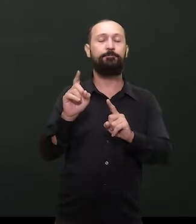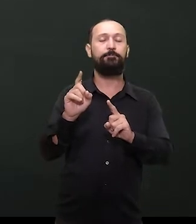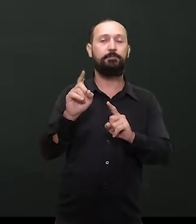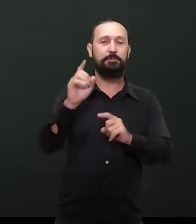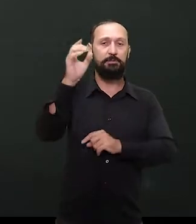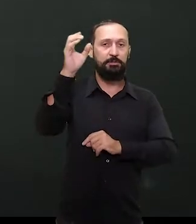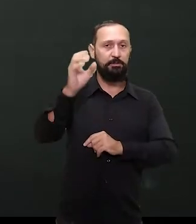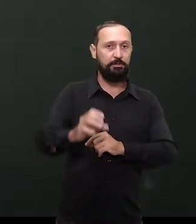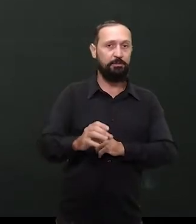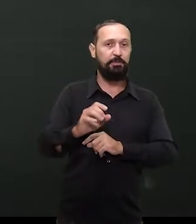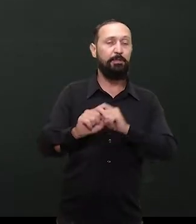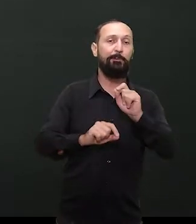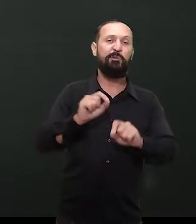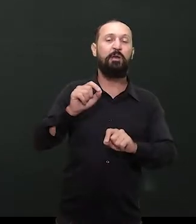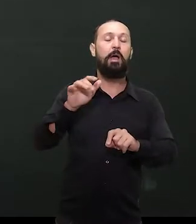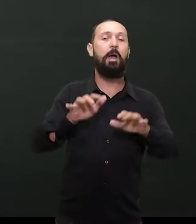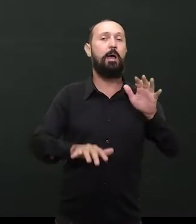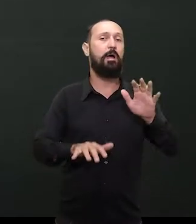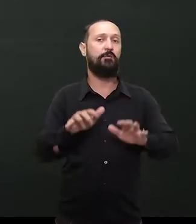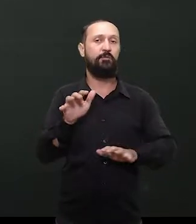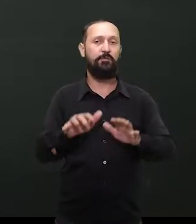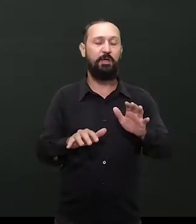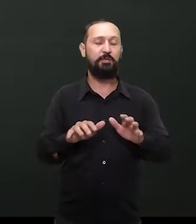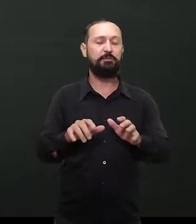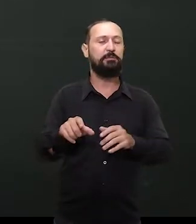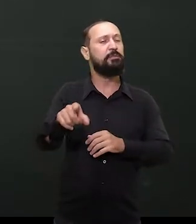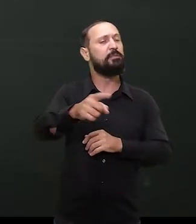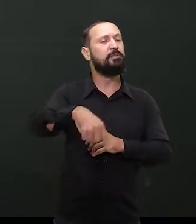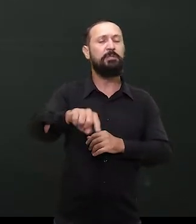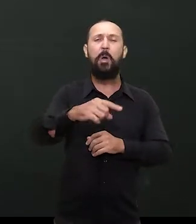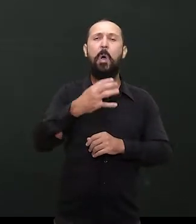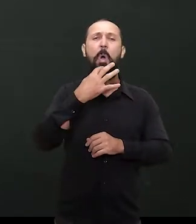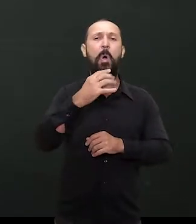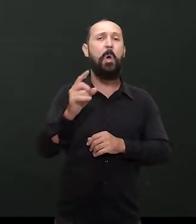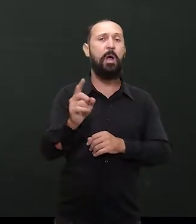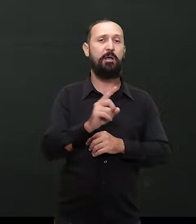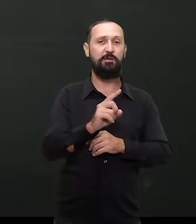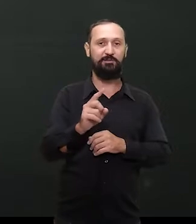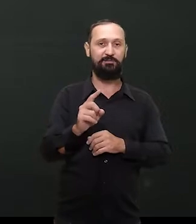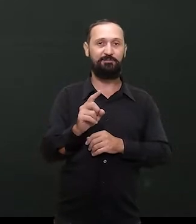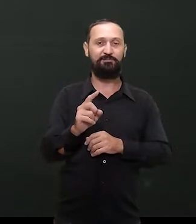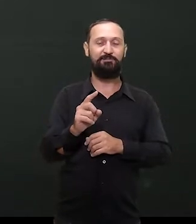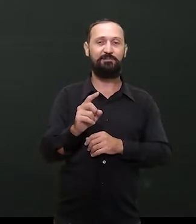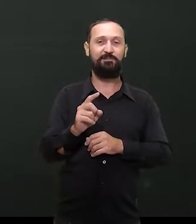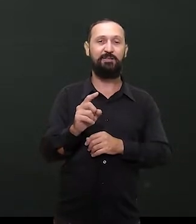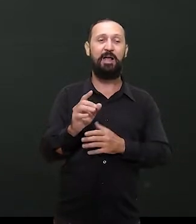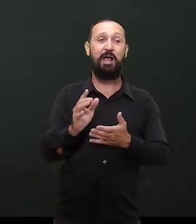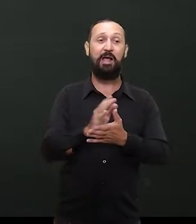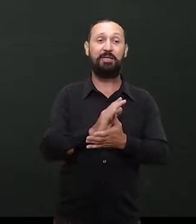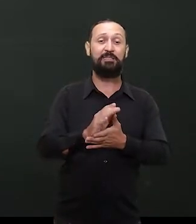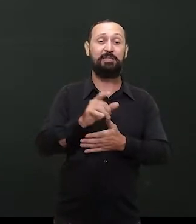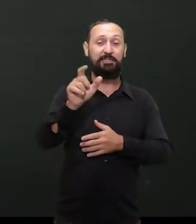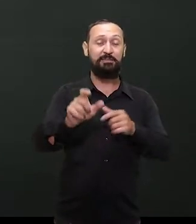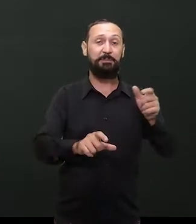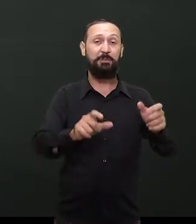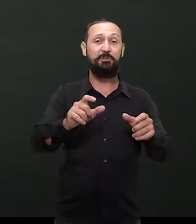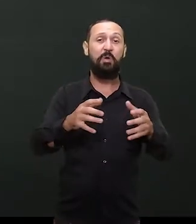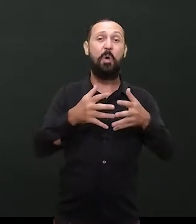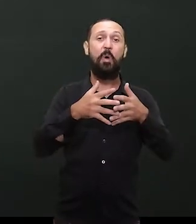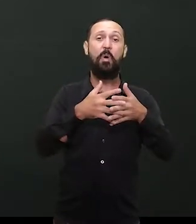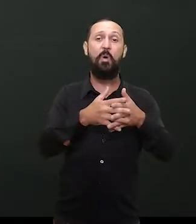desse tipo de crime e que muitas vezes as pessoas desconhecem e muitas vezes as pessoas confundem